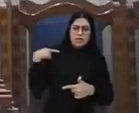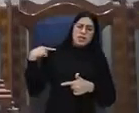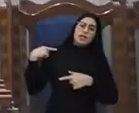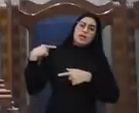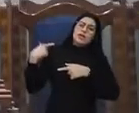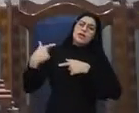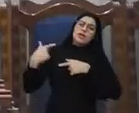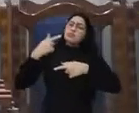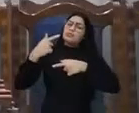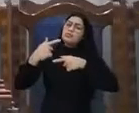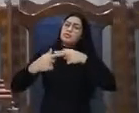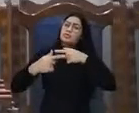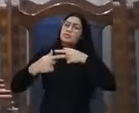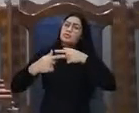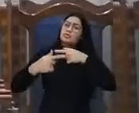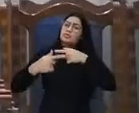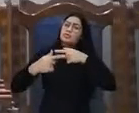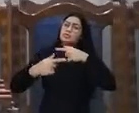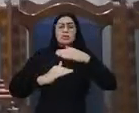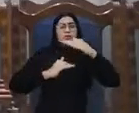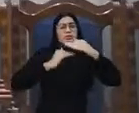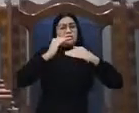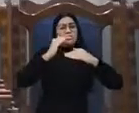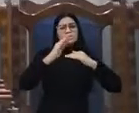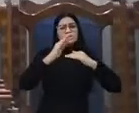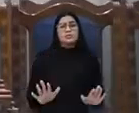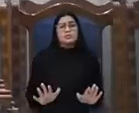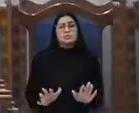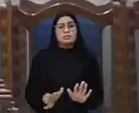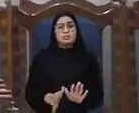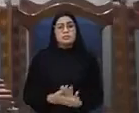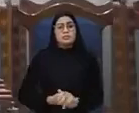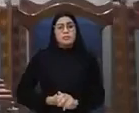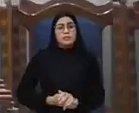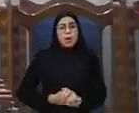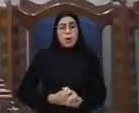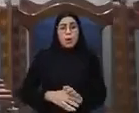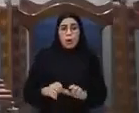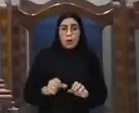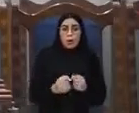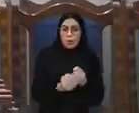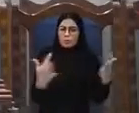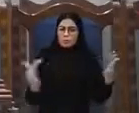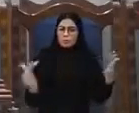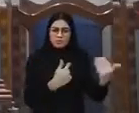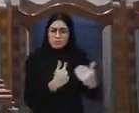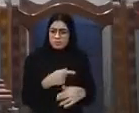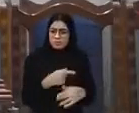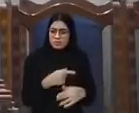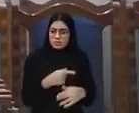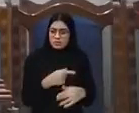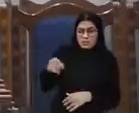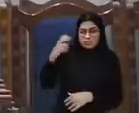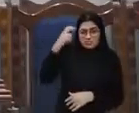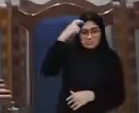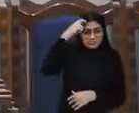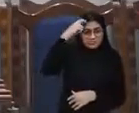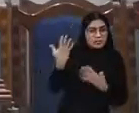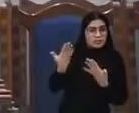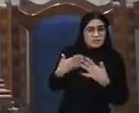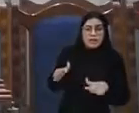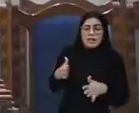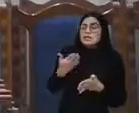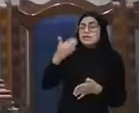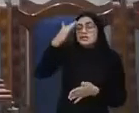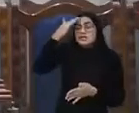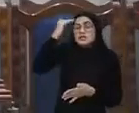criacionistas, mesmo que alguém diga que nós somos alienados porque cremos na Bíblia, mas a Bíblia para nós, ela é a